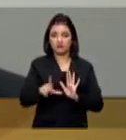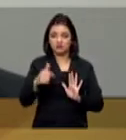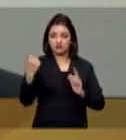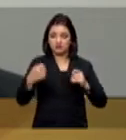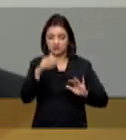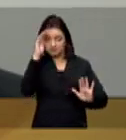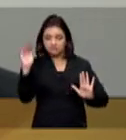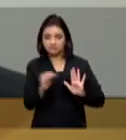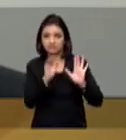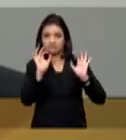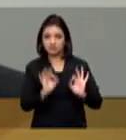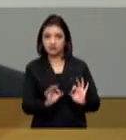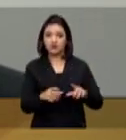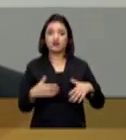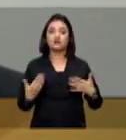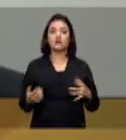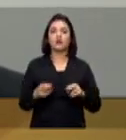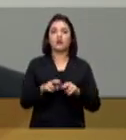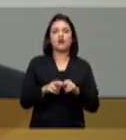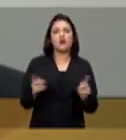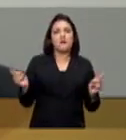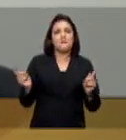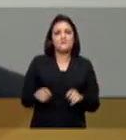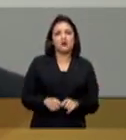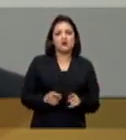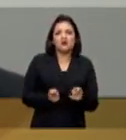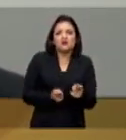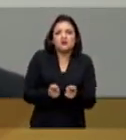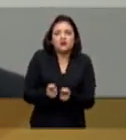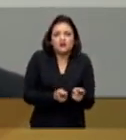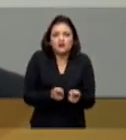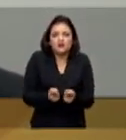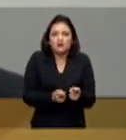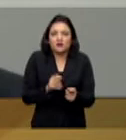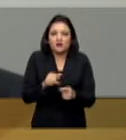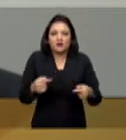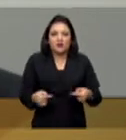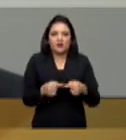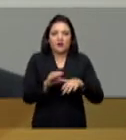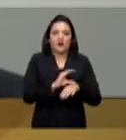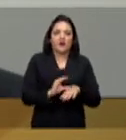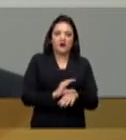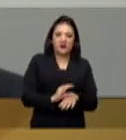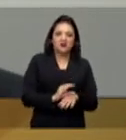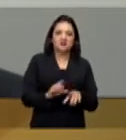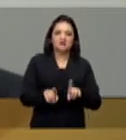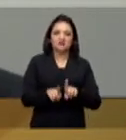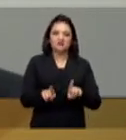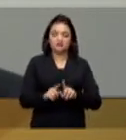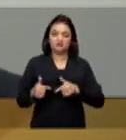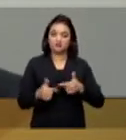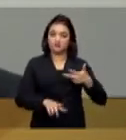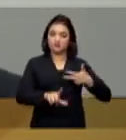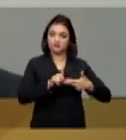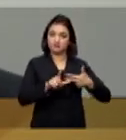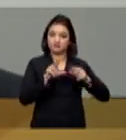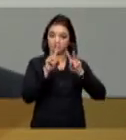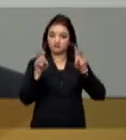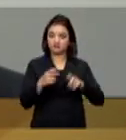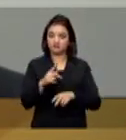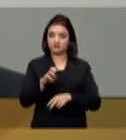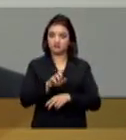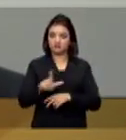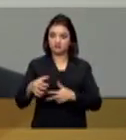nesse entendimento de possibilidade do controle da constitucionalidade da atividade legislativa em matéria penal pelo Poder